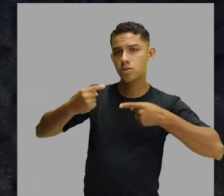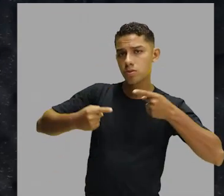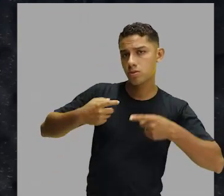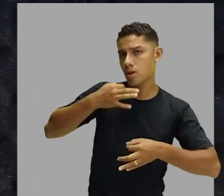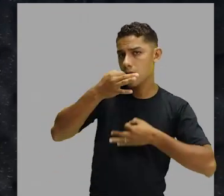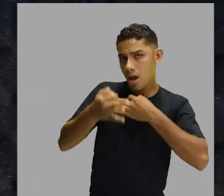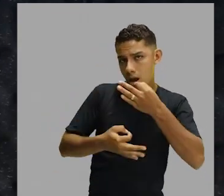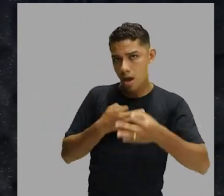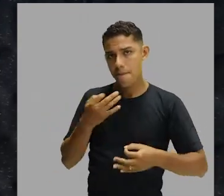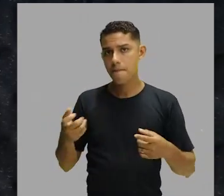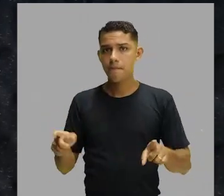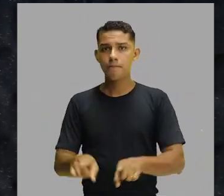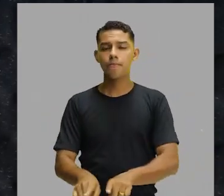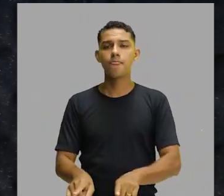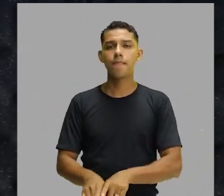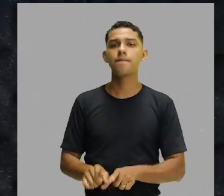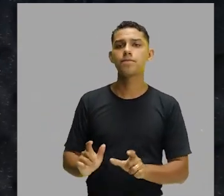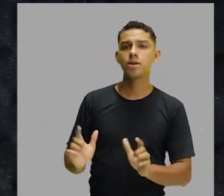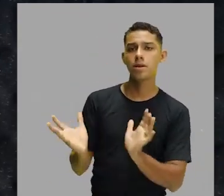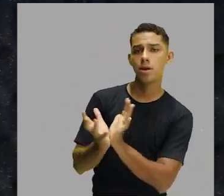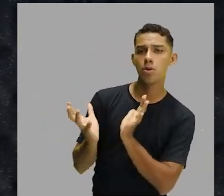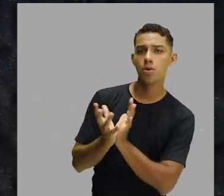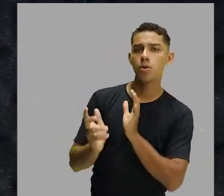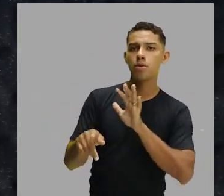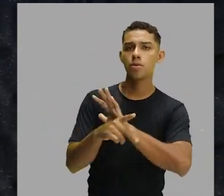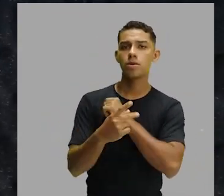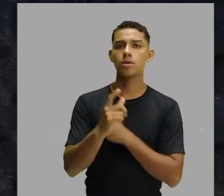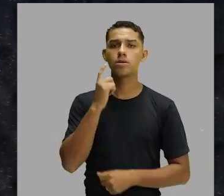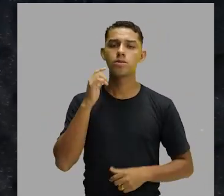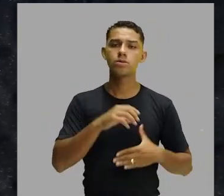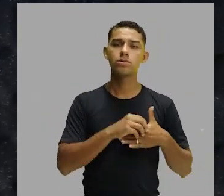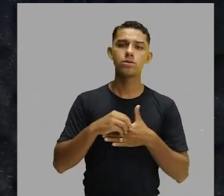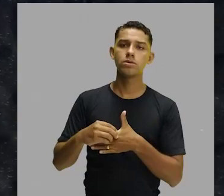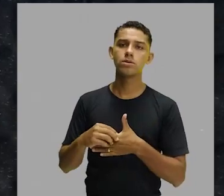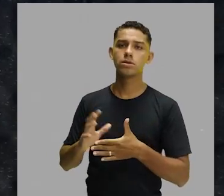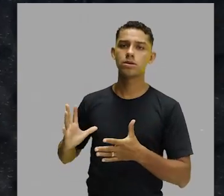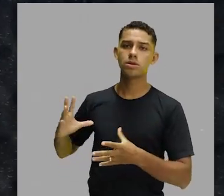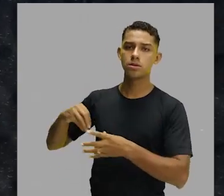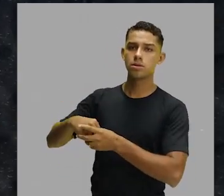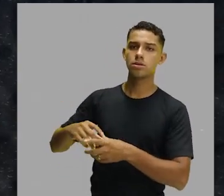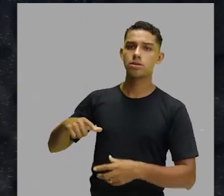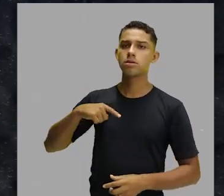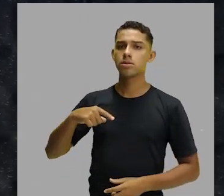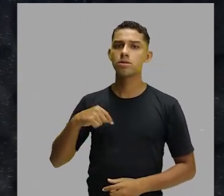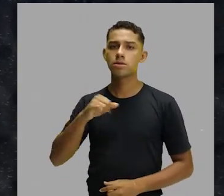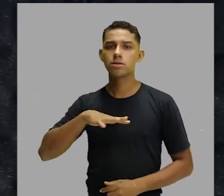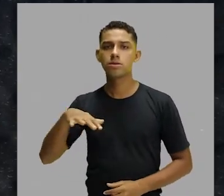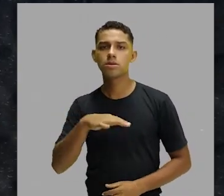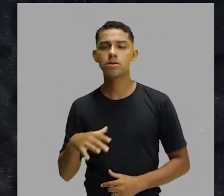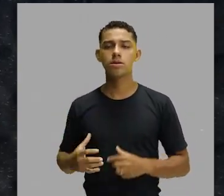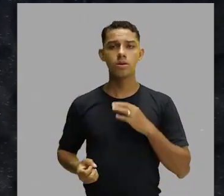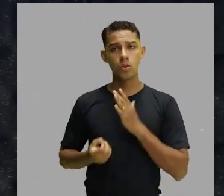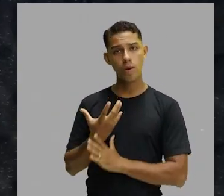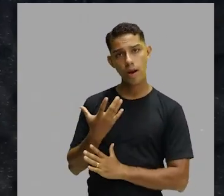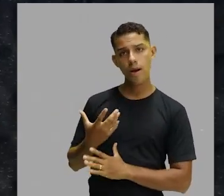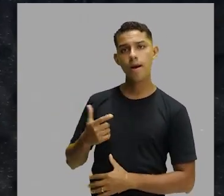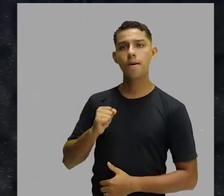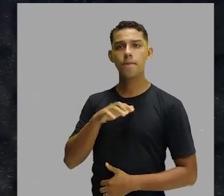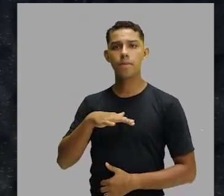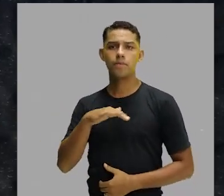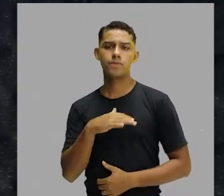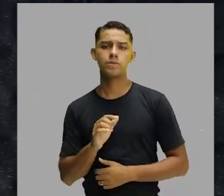né? Vão discutir em grupos, e aí eles trazem para suas terras de origem aquele